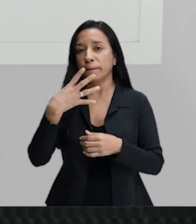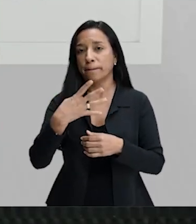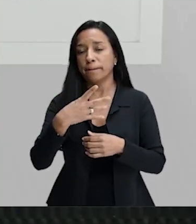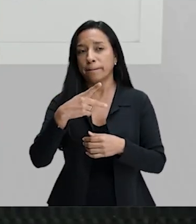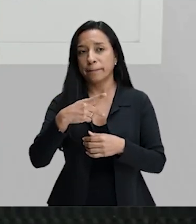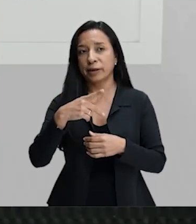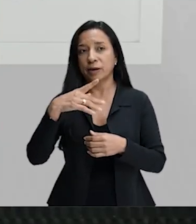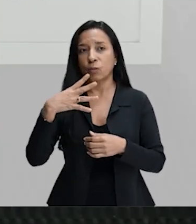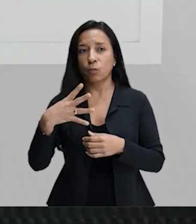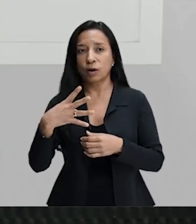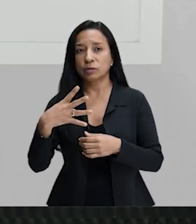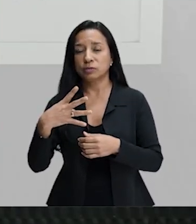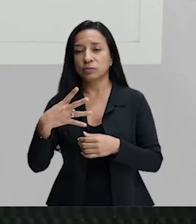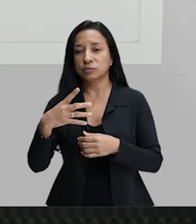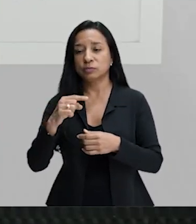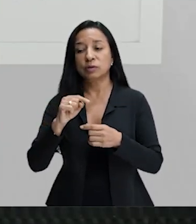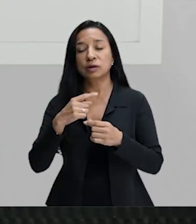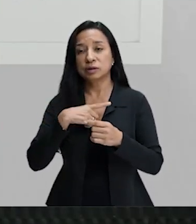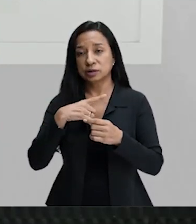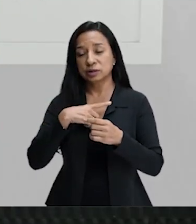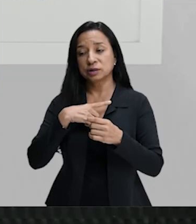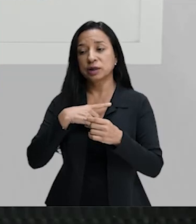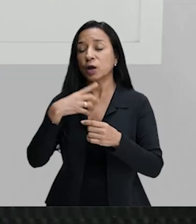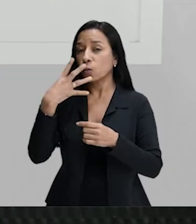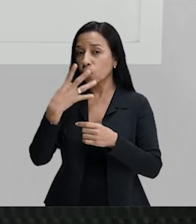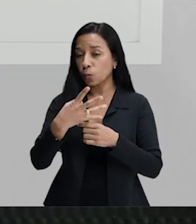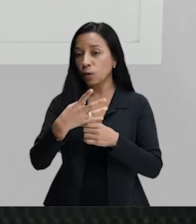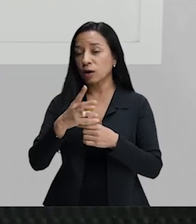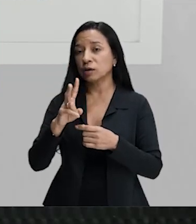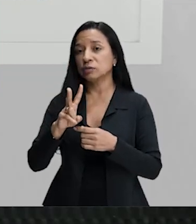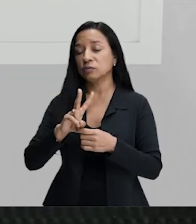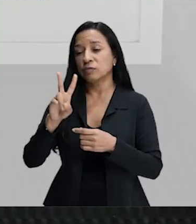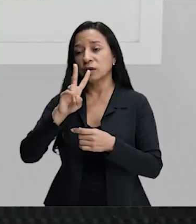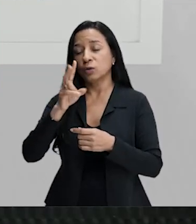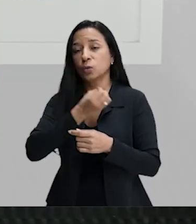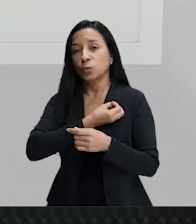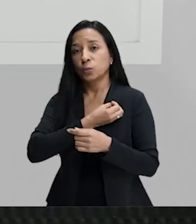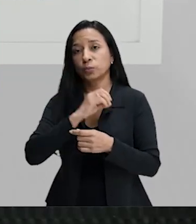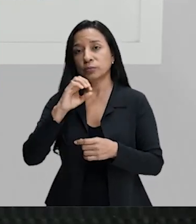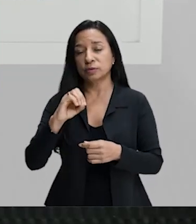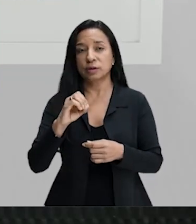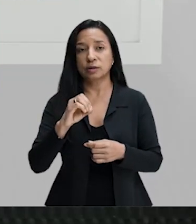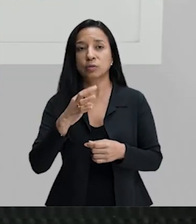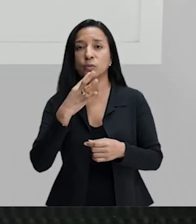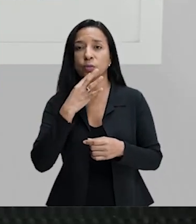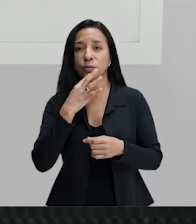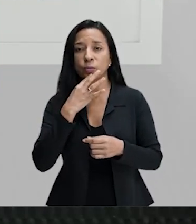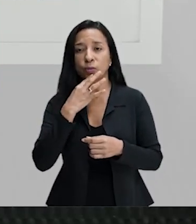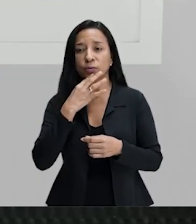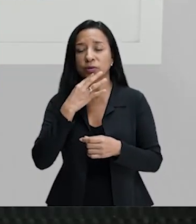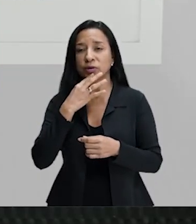P4, né, que possui 4 raízes, né, dessa equação. Beleza, eu conheço as raízes, eu posso escrever